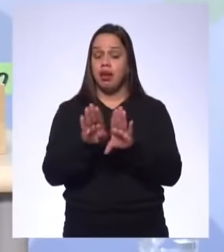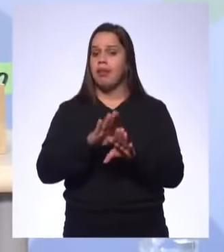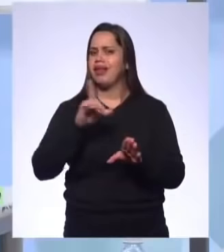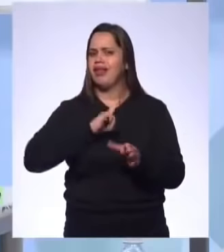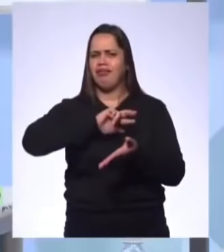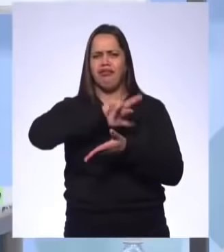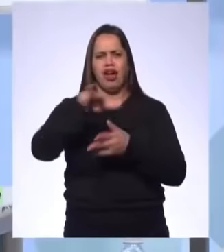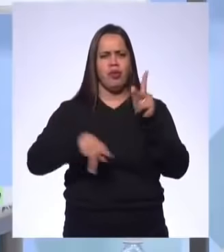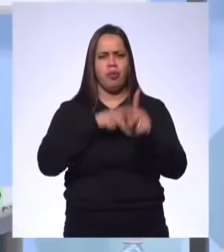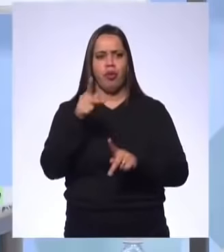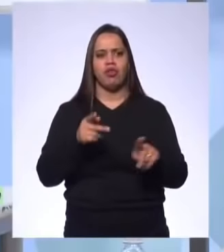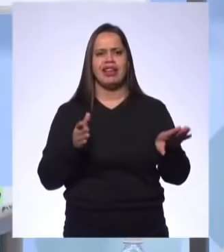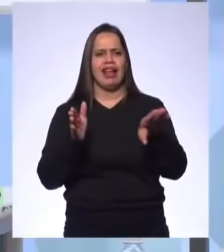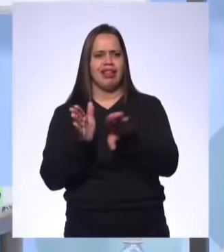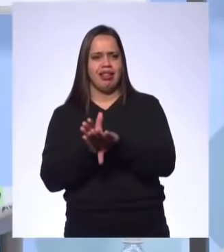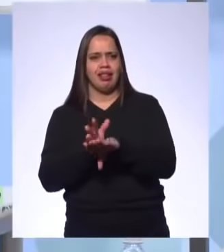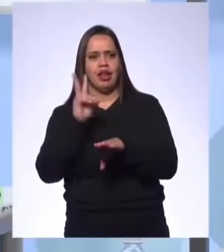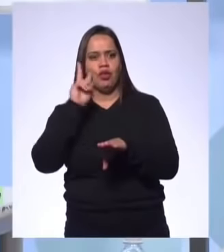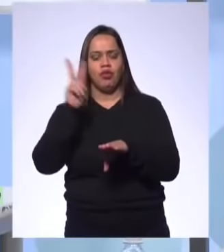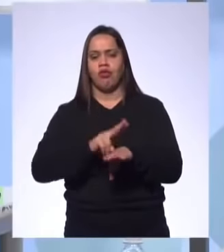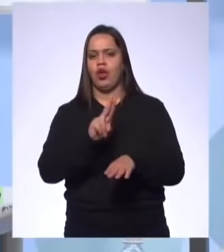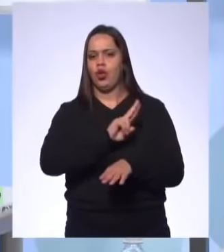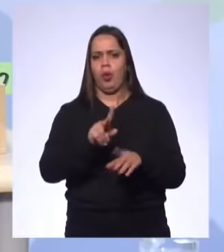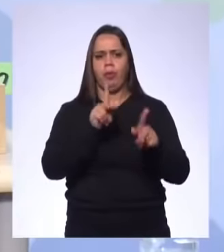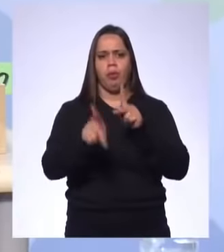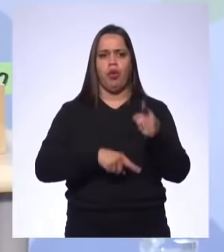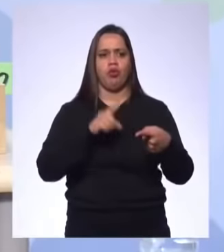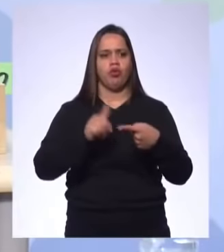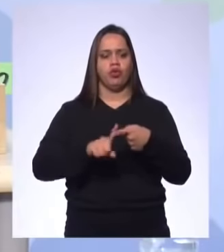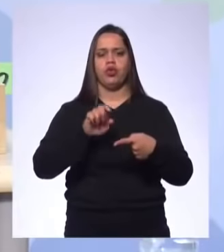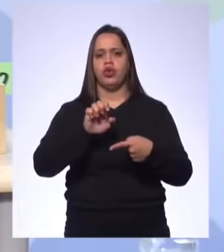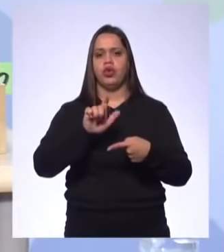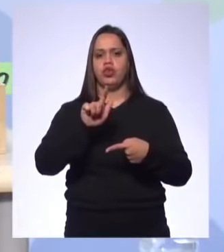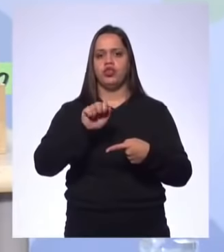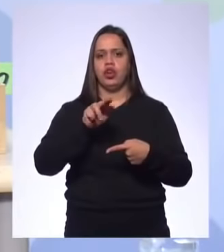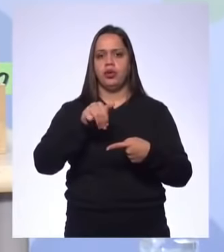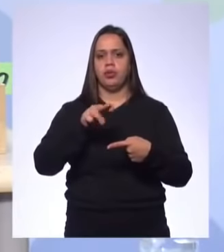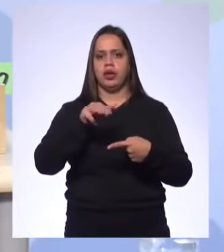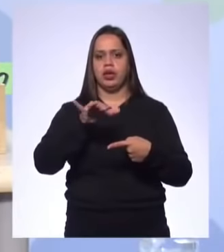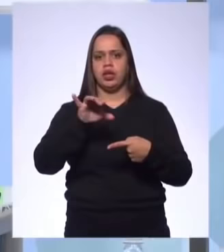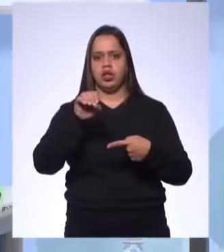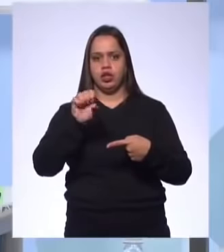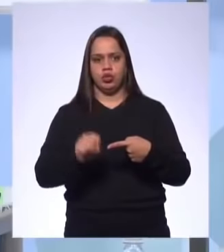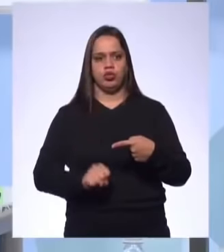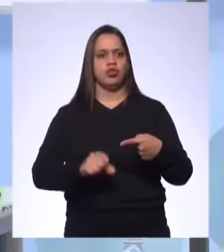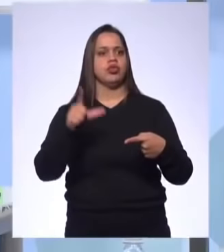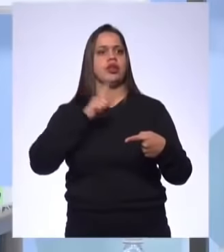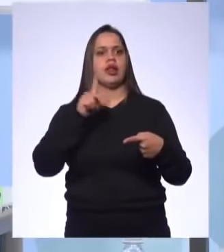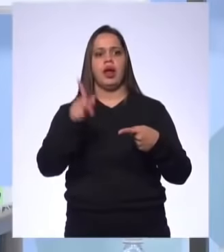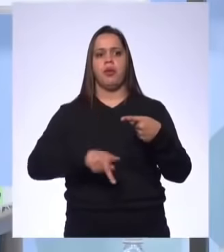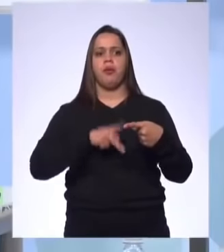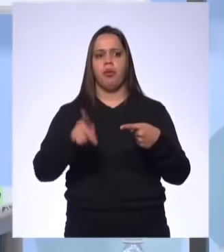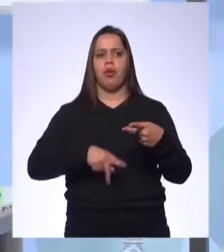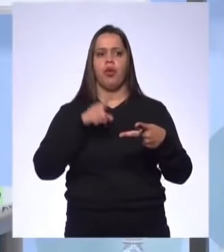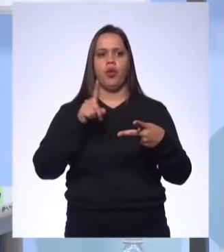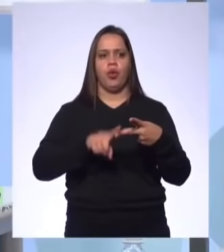nós temos aí, olha aqui, ó, germânicos, temos os